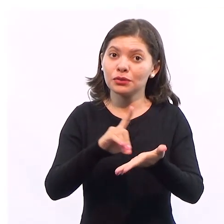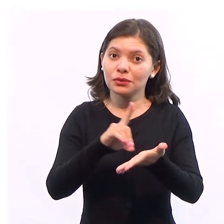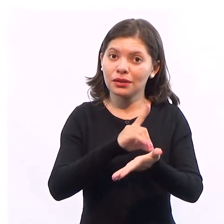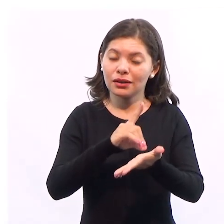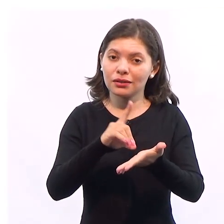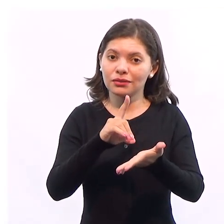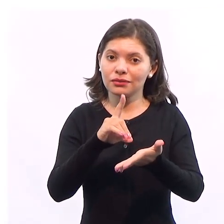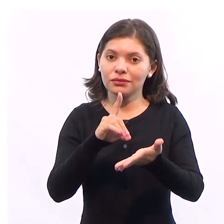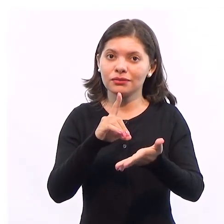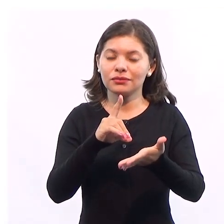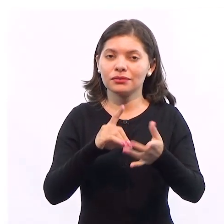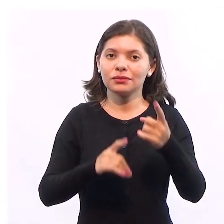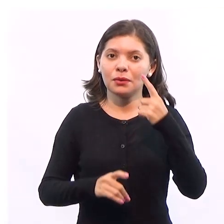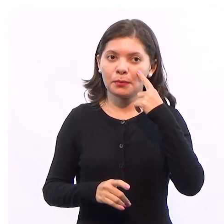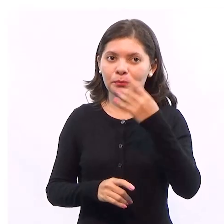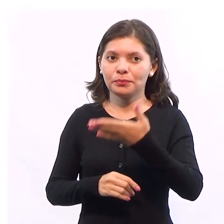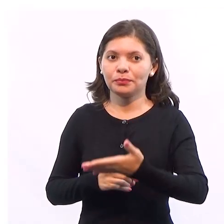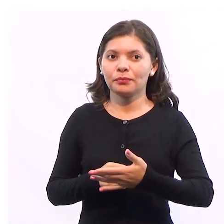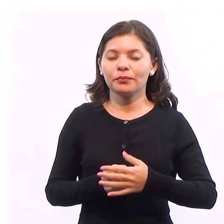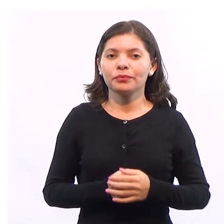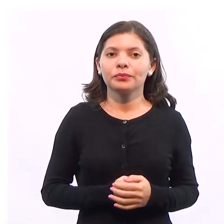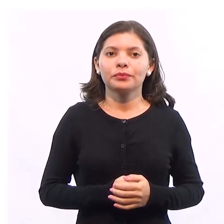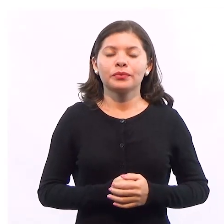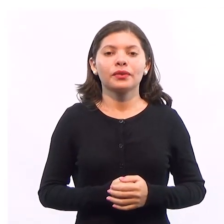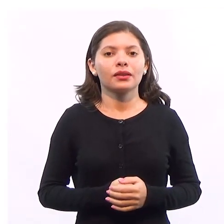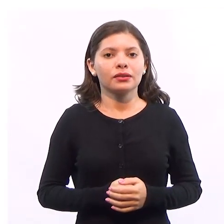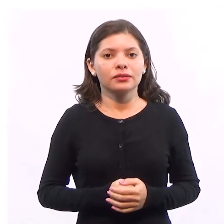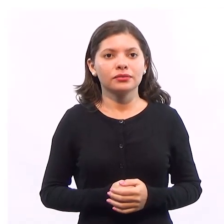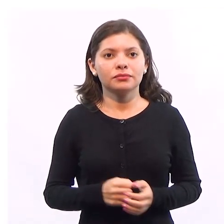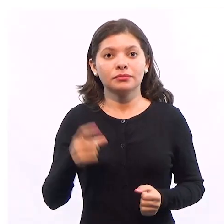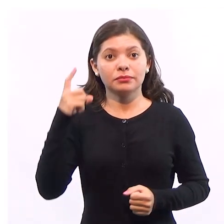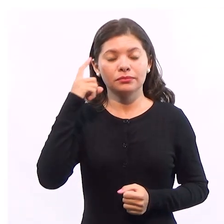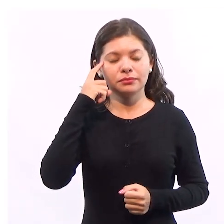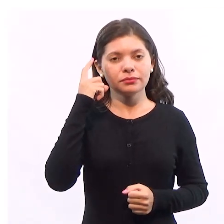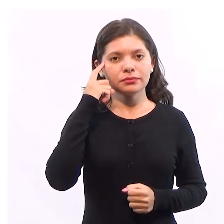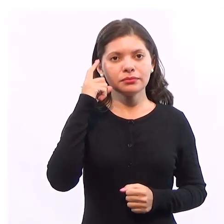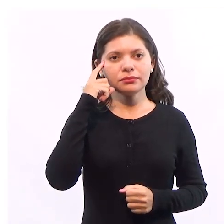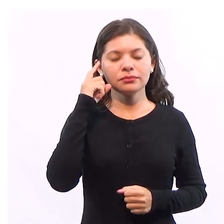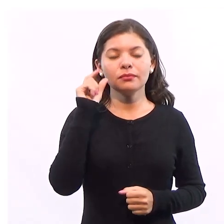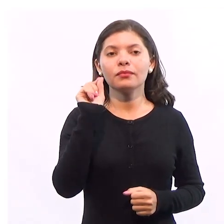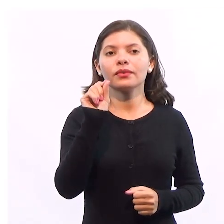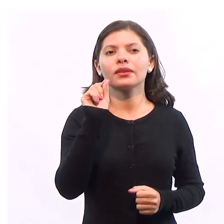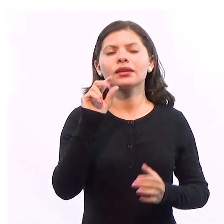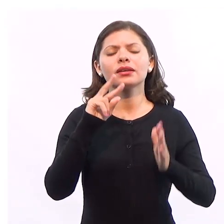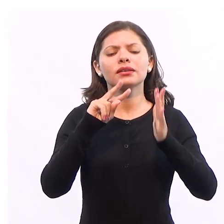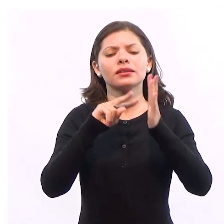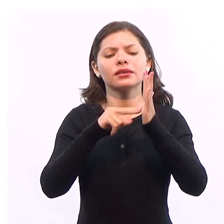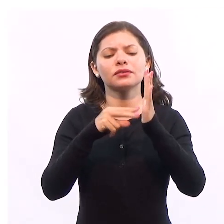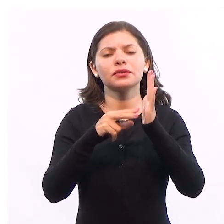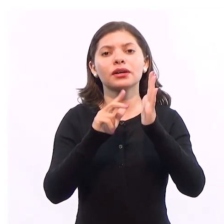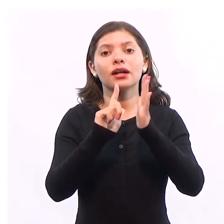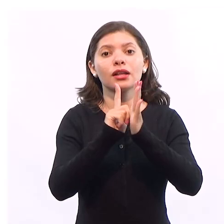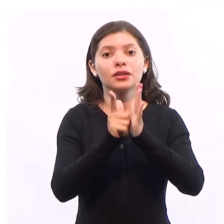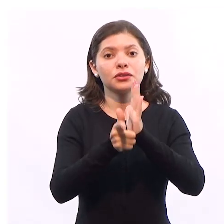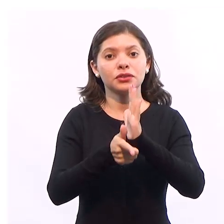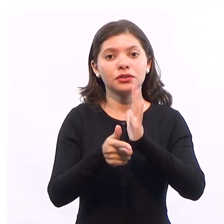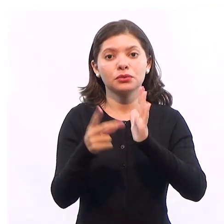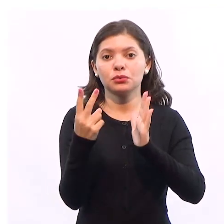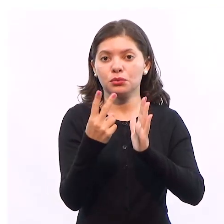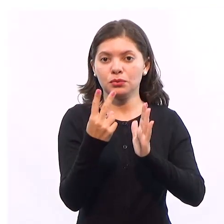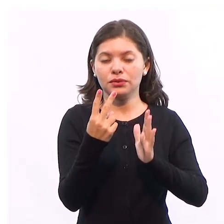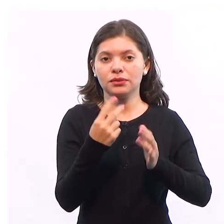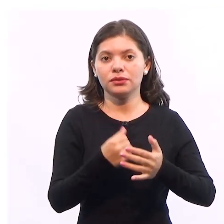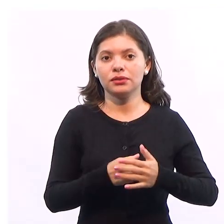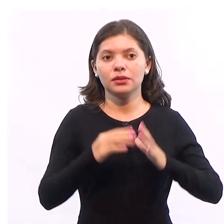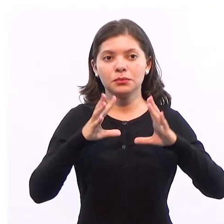tá? Segundo o dicionário Priberan, online, né? Contingencial, grava isso daí, é um